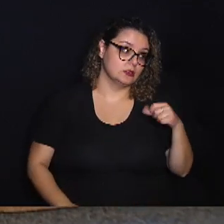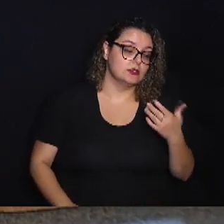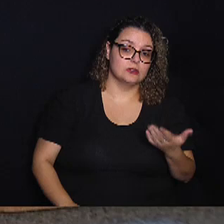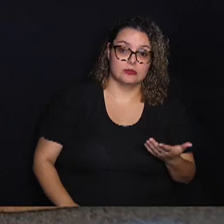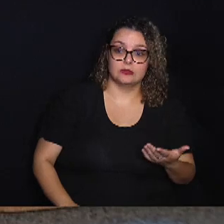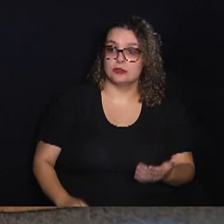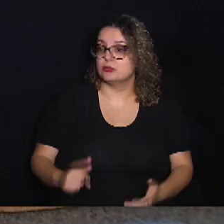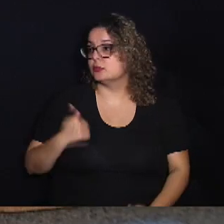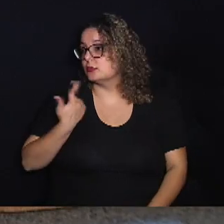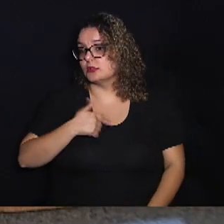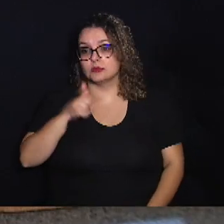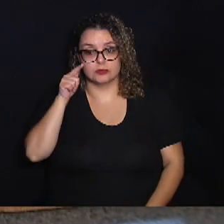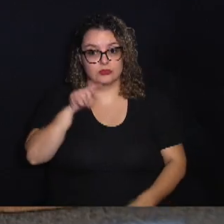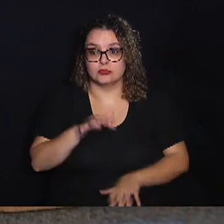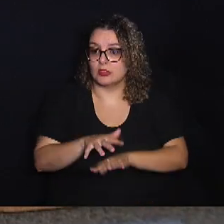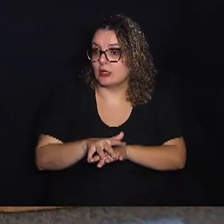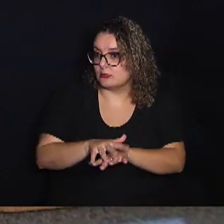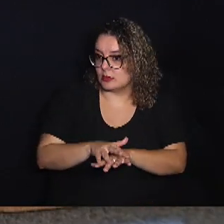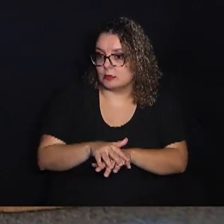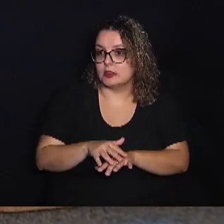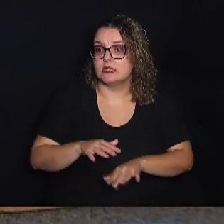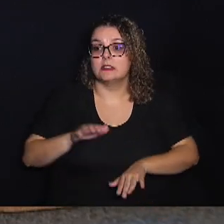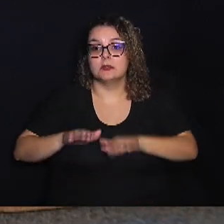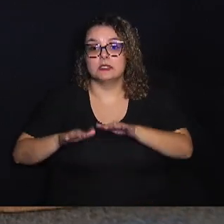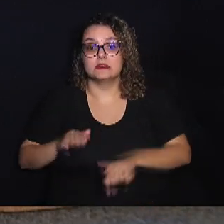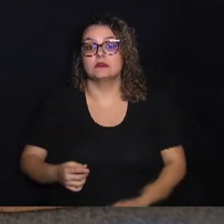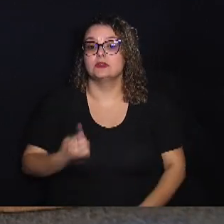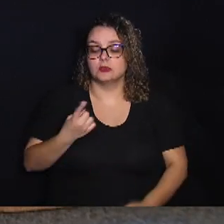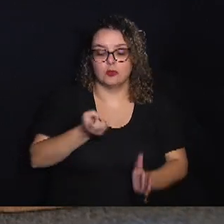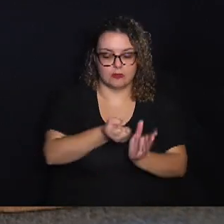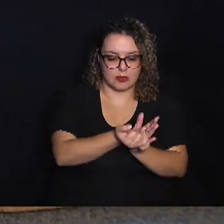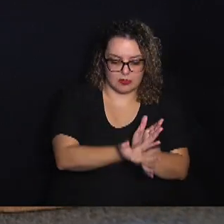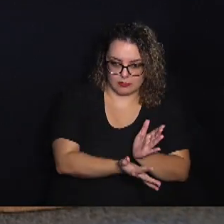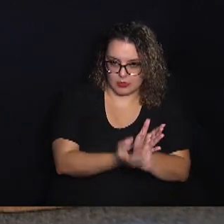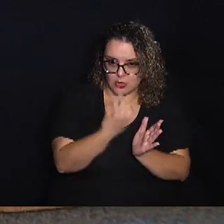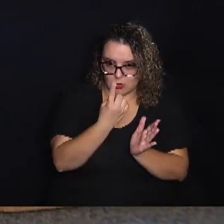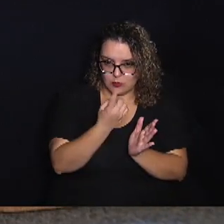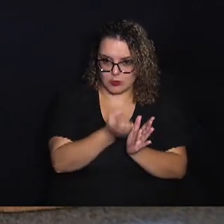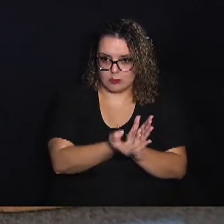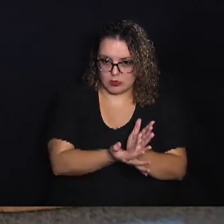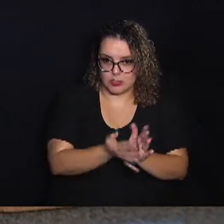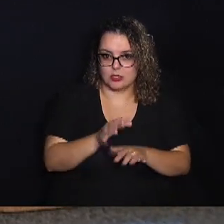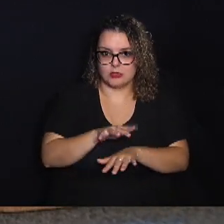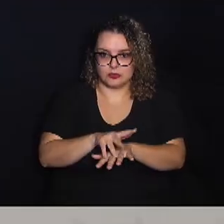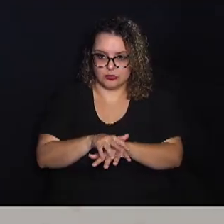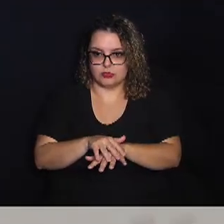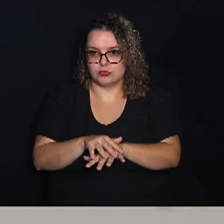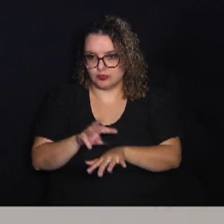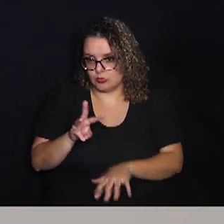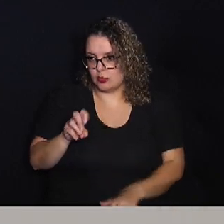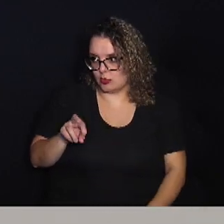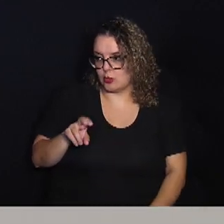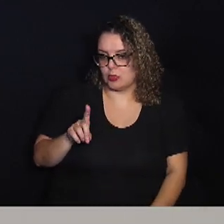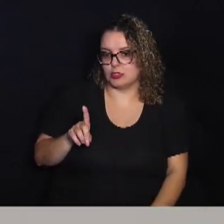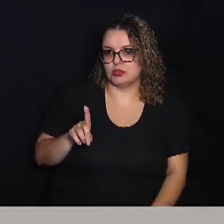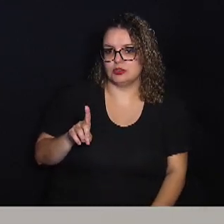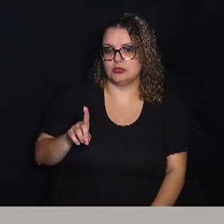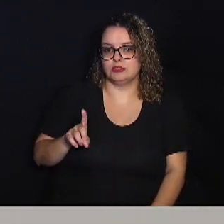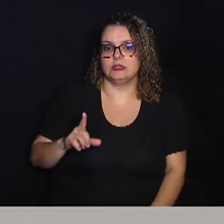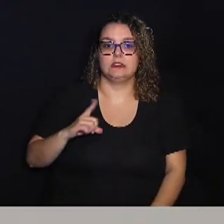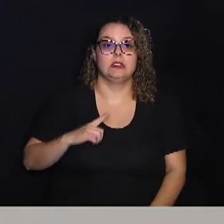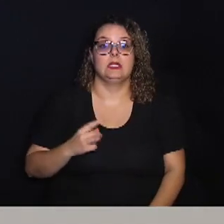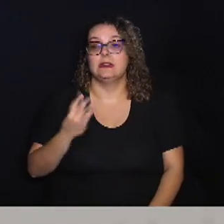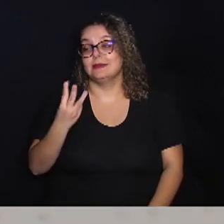não conseguimos fazer isso com braille. Então, às vezes, uma página em braille, em Word, vamos chamar assim, ela dá 3